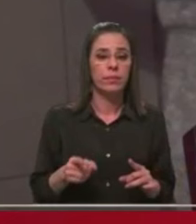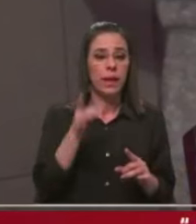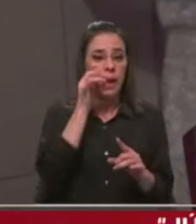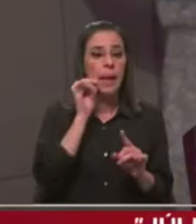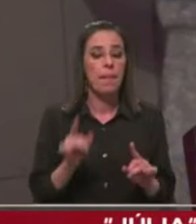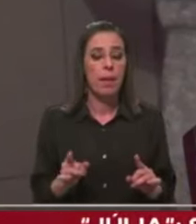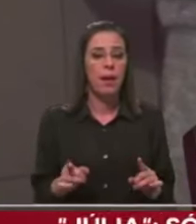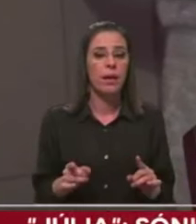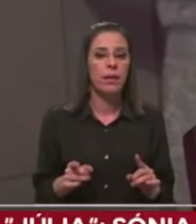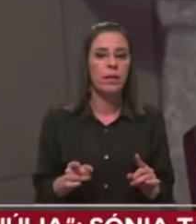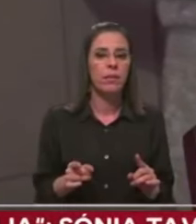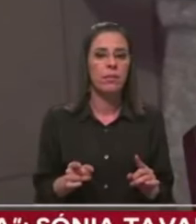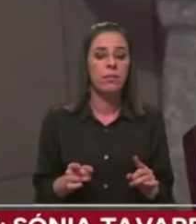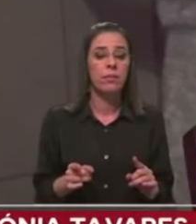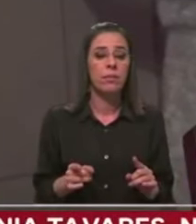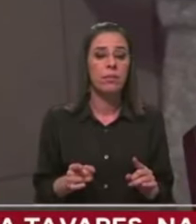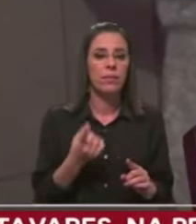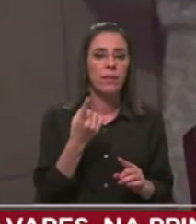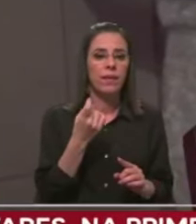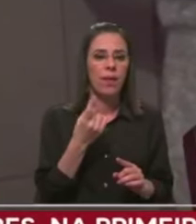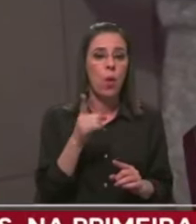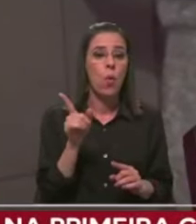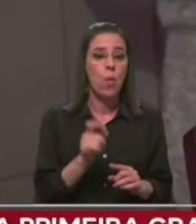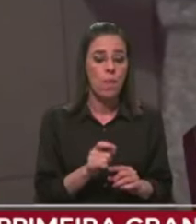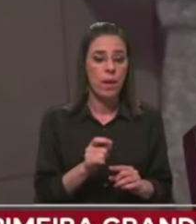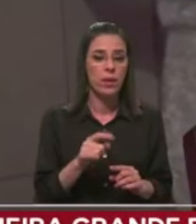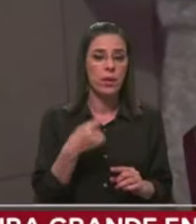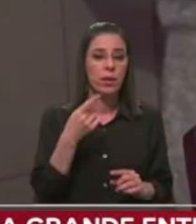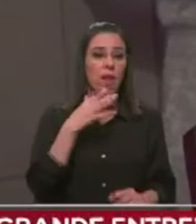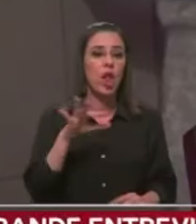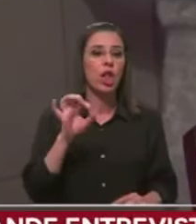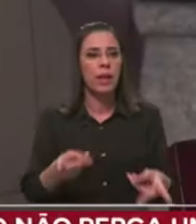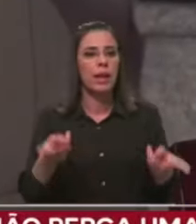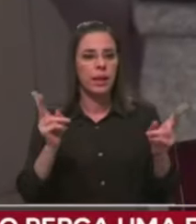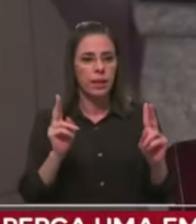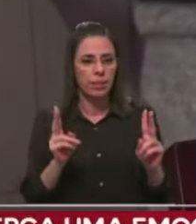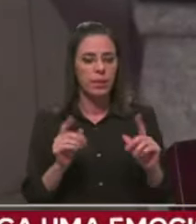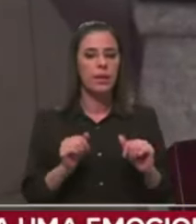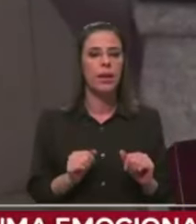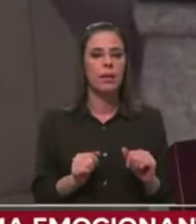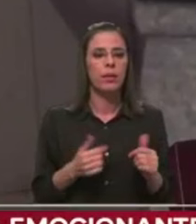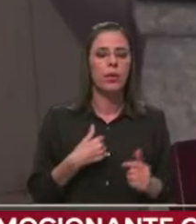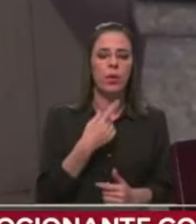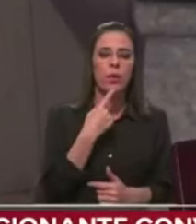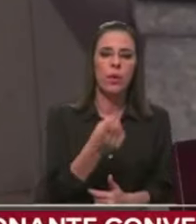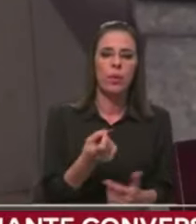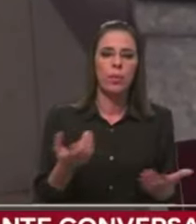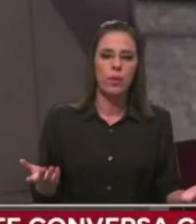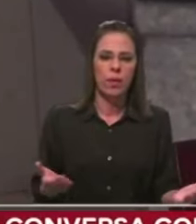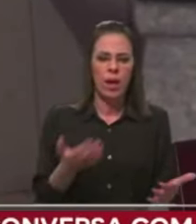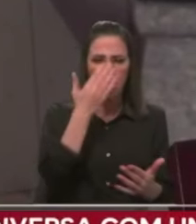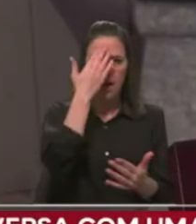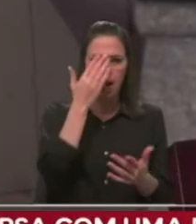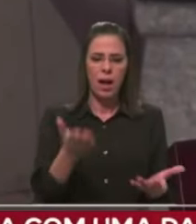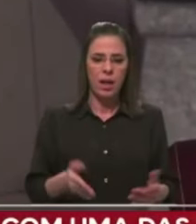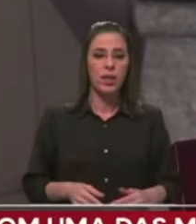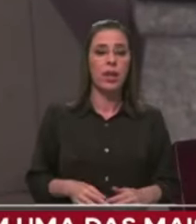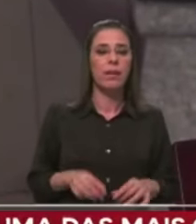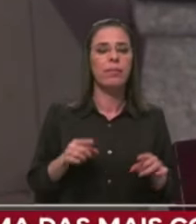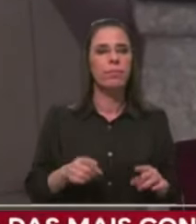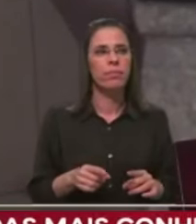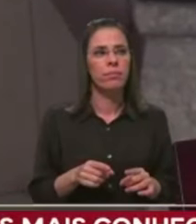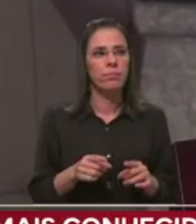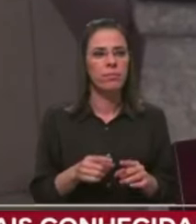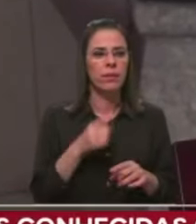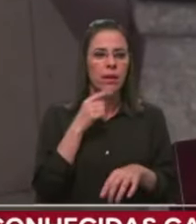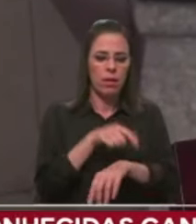pai mas ainda L faltava um mês para a fazer os 18 anos portanto eu pergunto-lhe acha que o facto de lhe terem